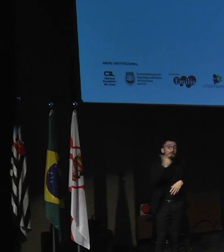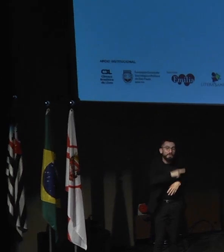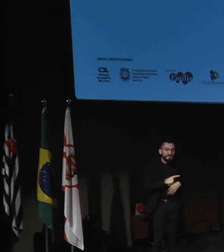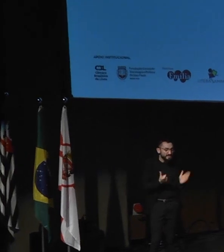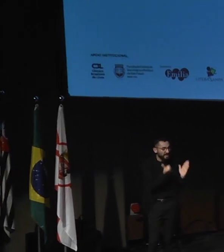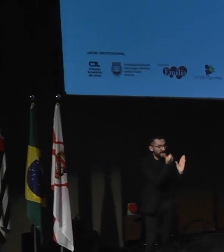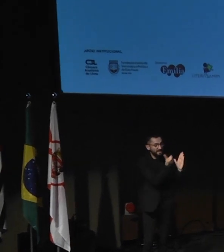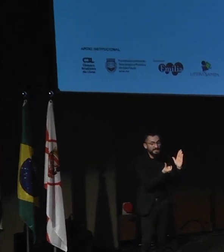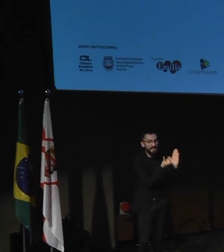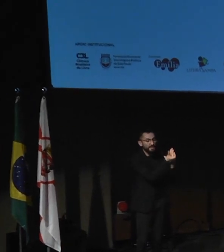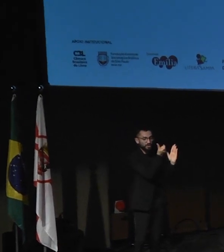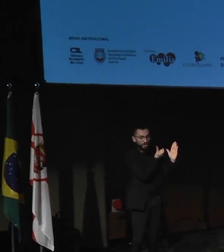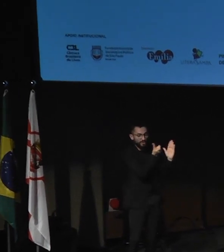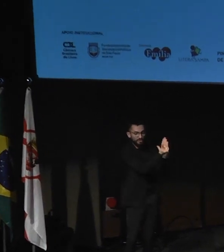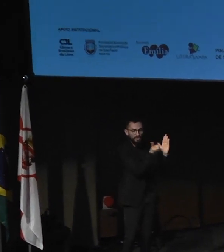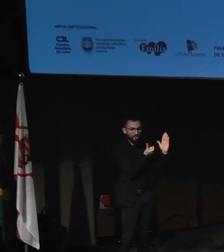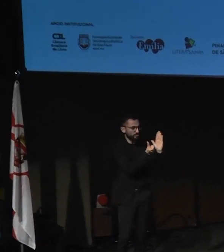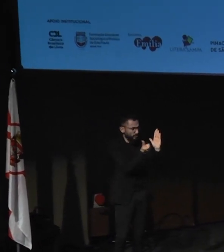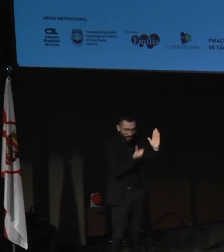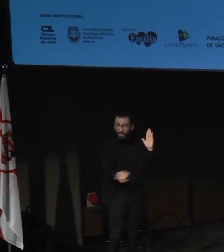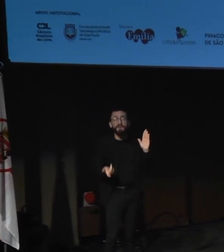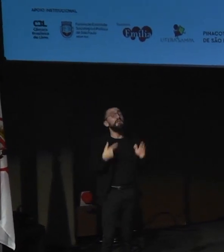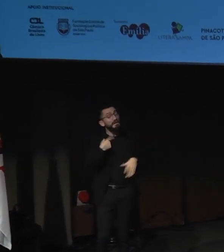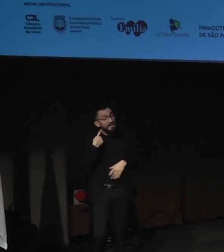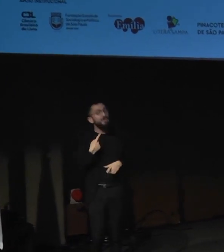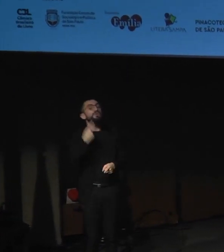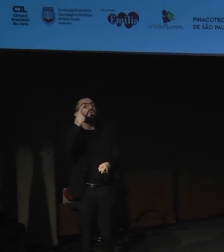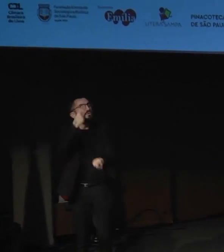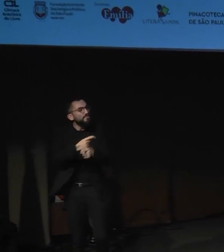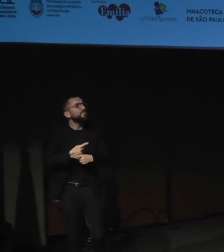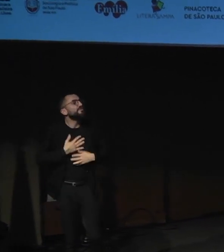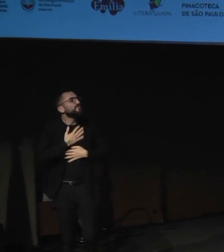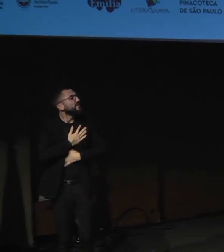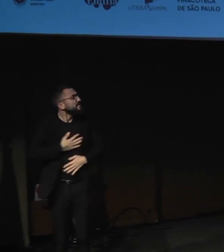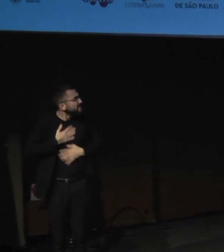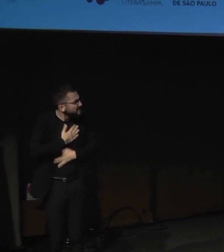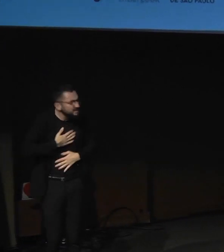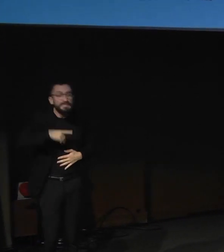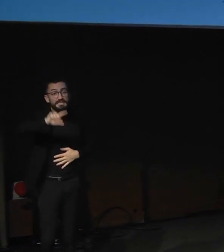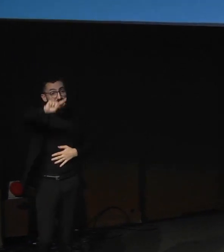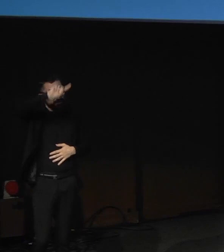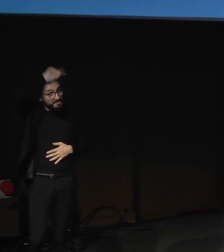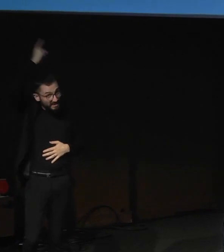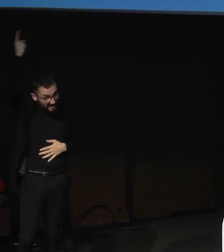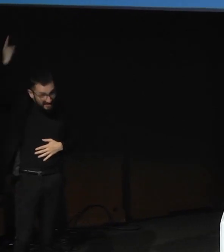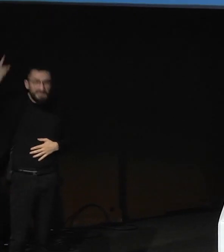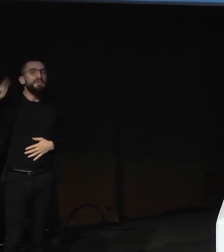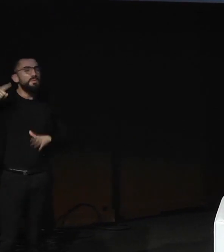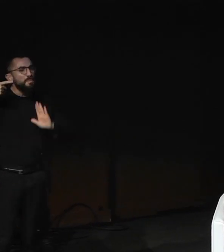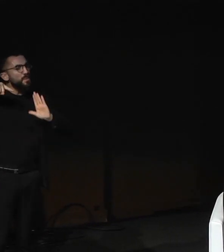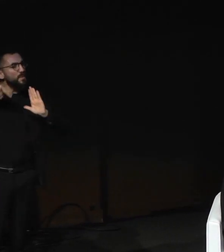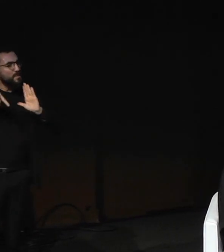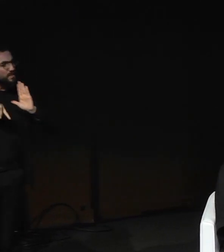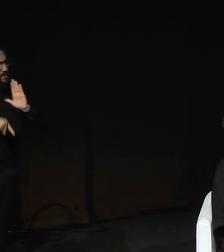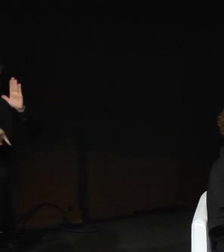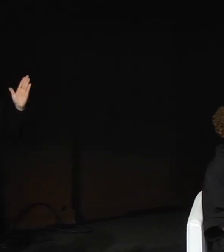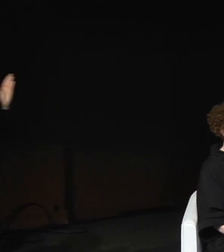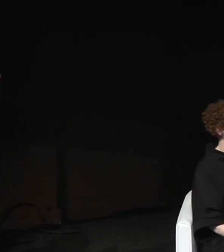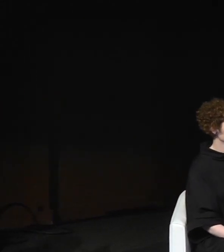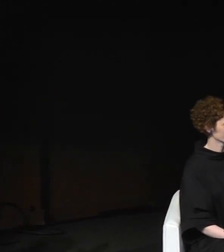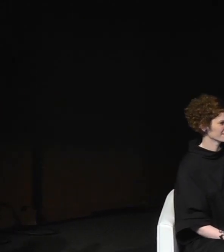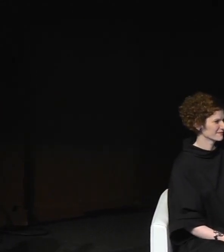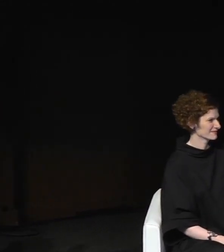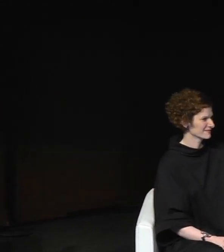palavras eu mudar. Fico feliz de encontrar inspiração tão profunda. Ver poesia transbordar